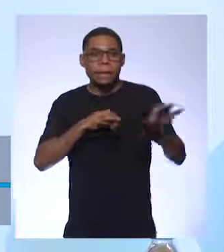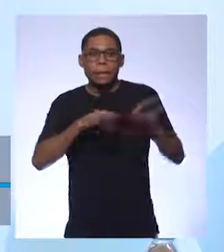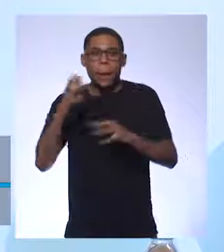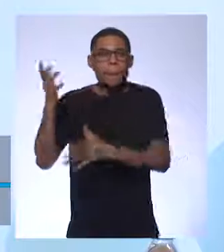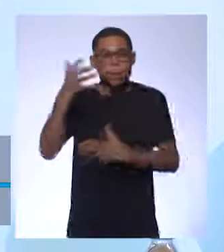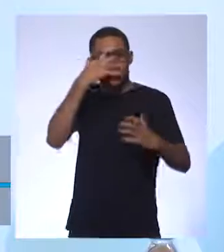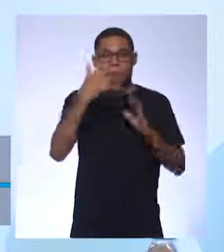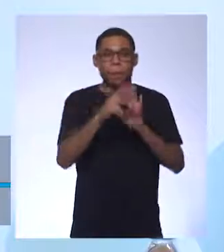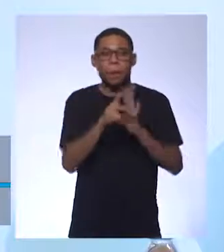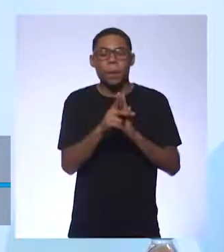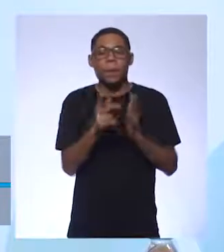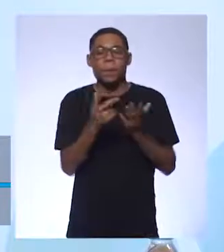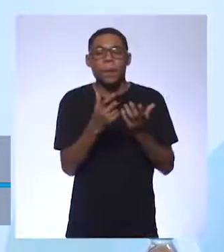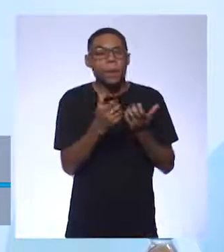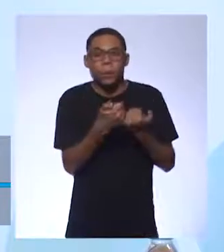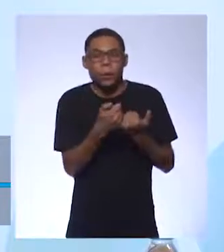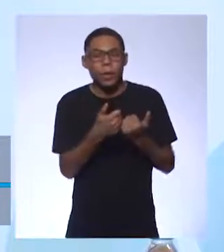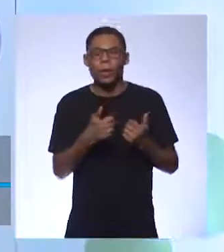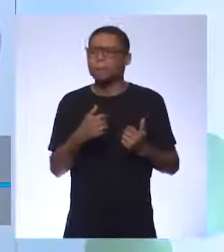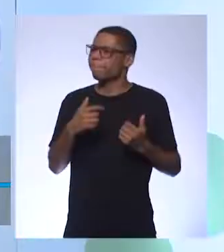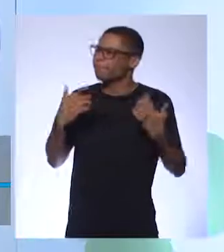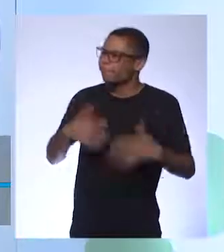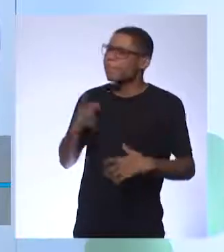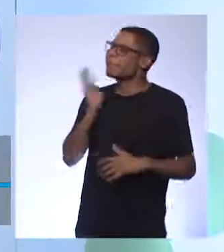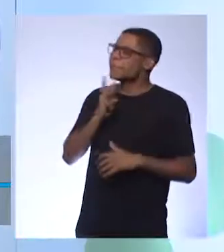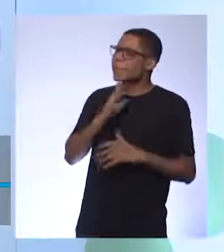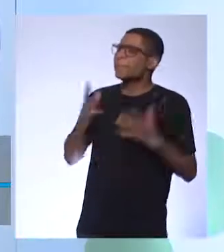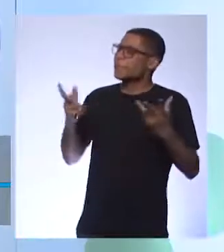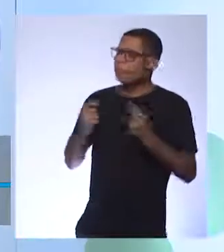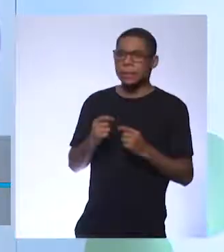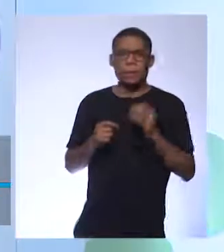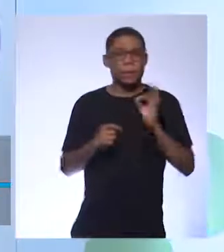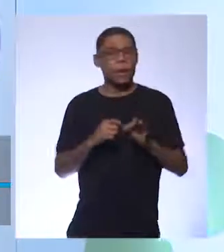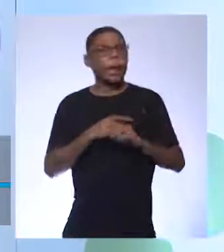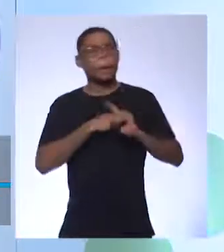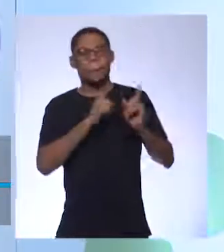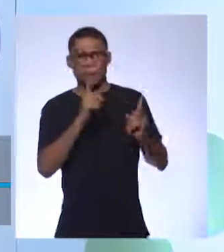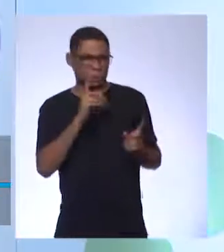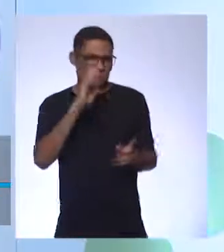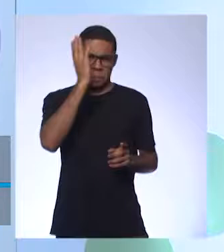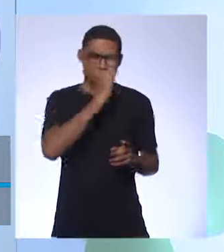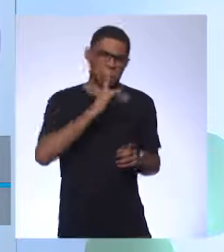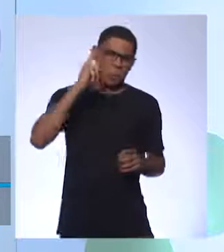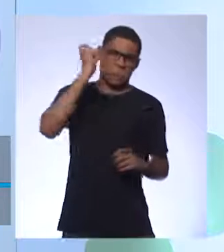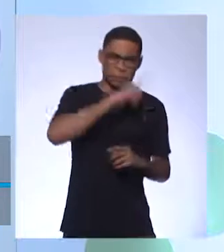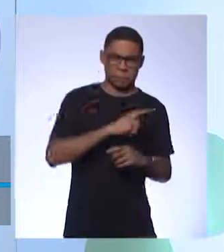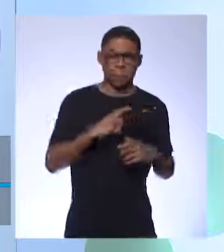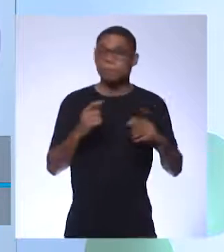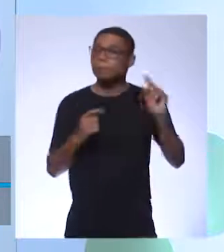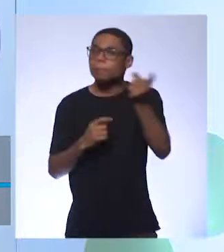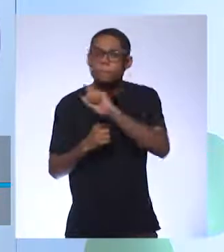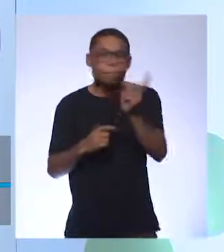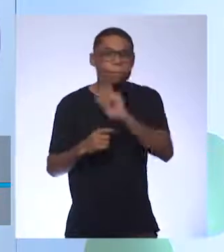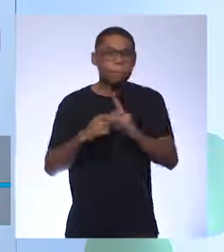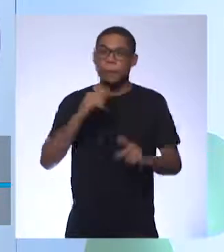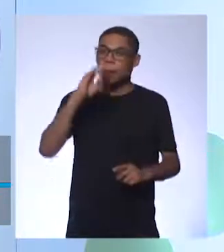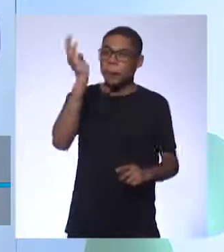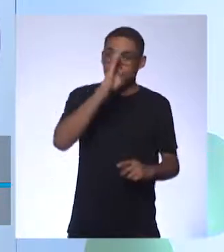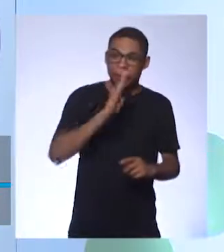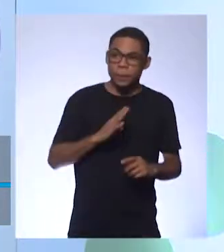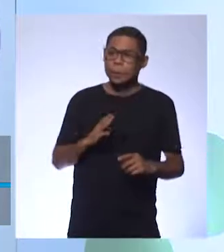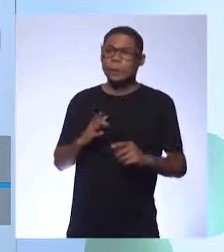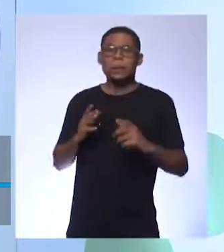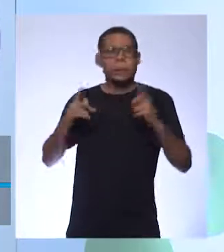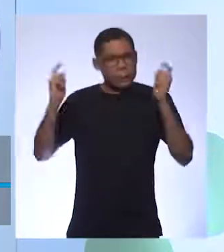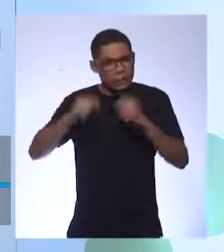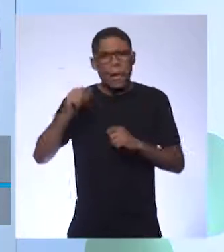coisa incrível, Nossa, professor. que legal. E o pessoal fala que, mas o Brasil é difícil. Não, o Brasil tem um campo inexplorado.